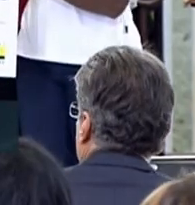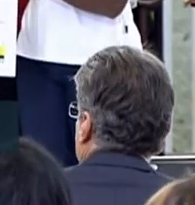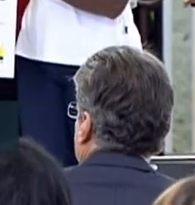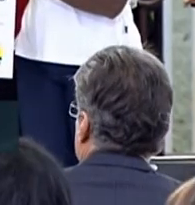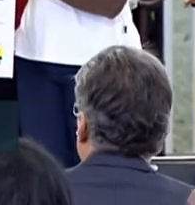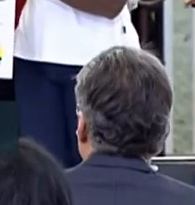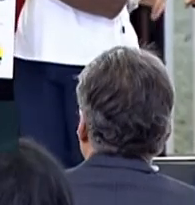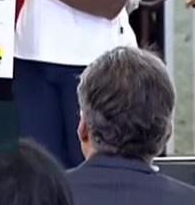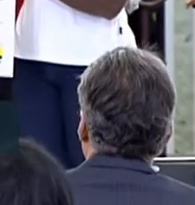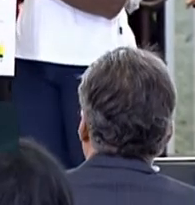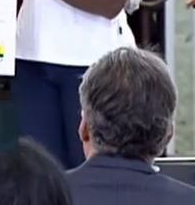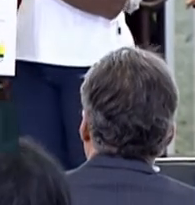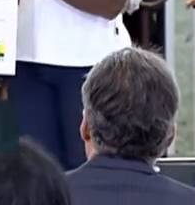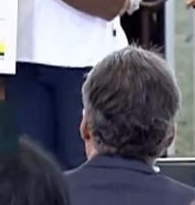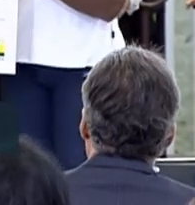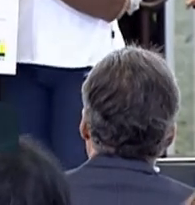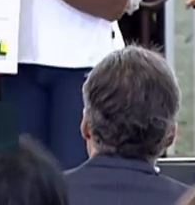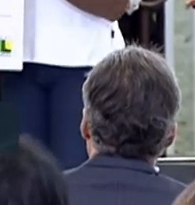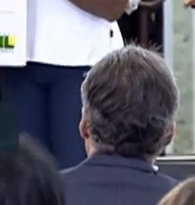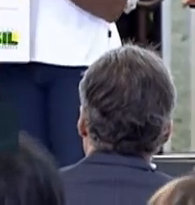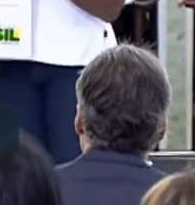e pode pegar em